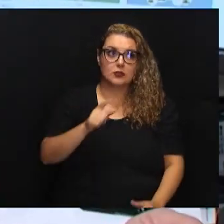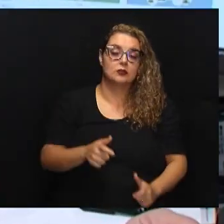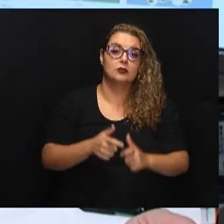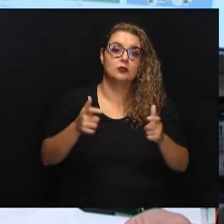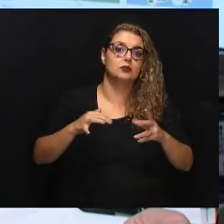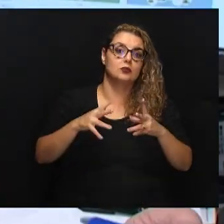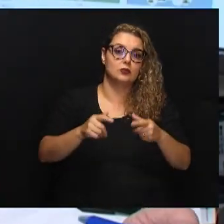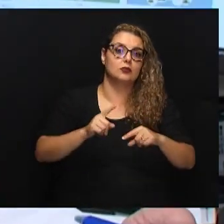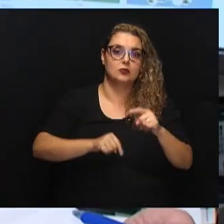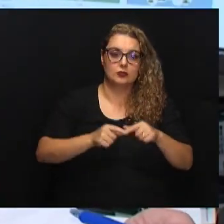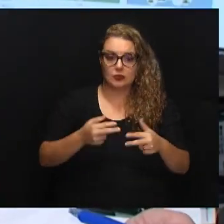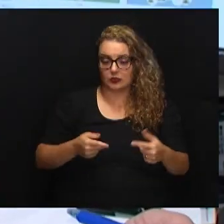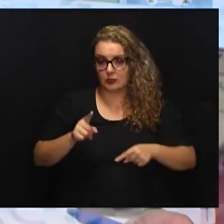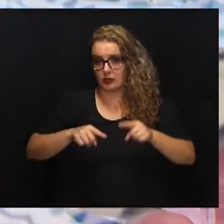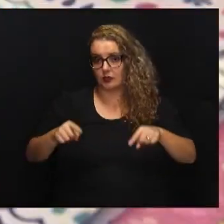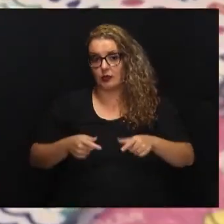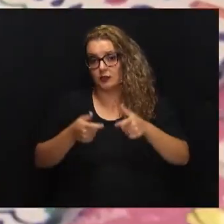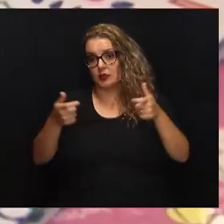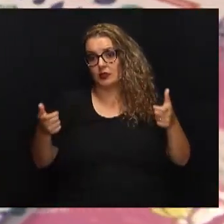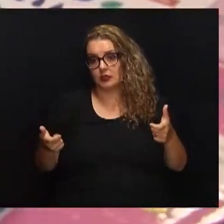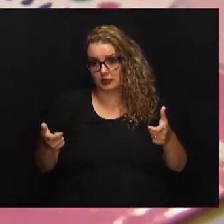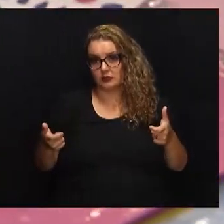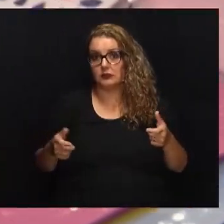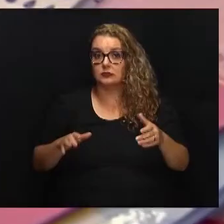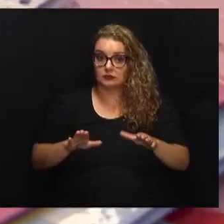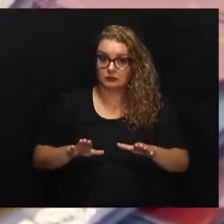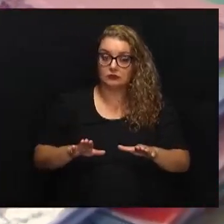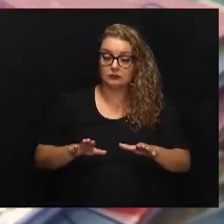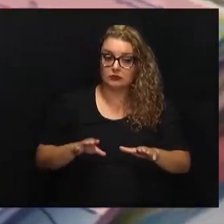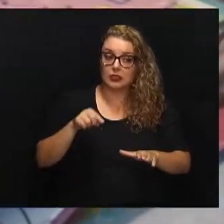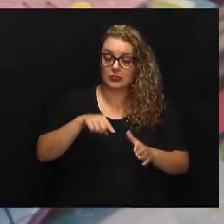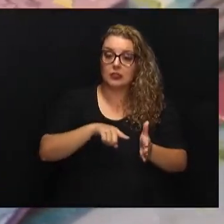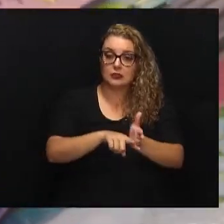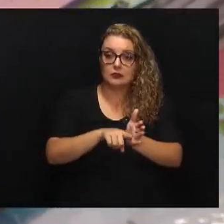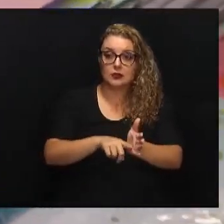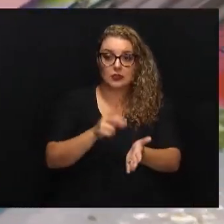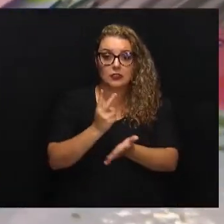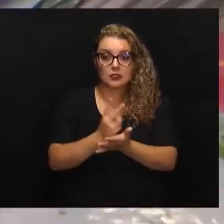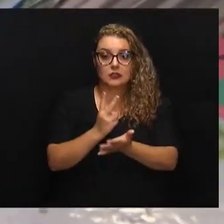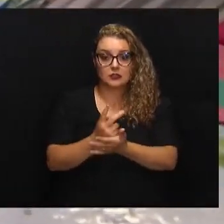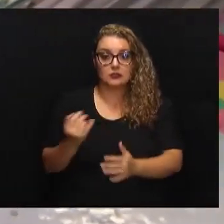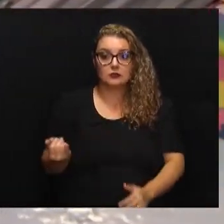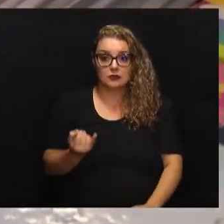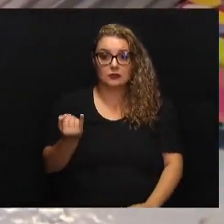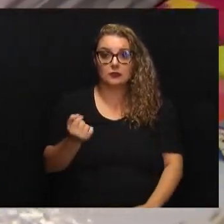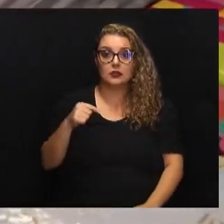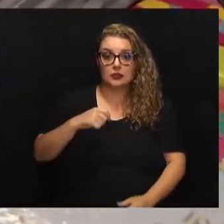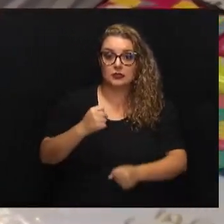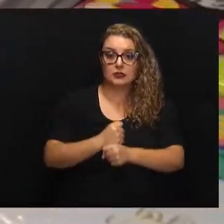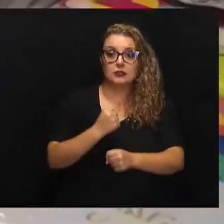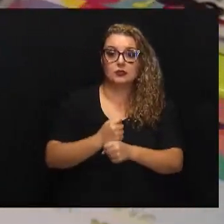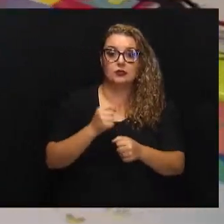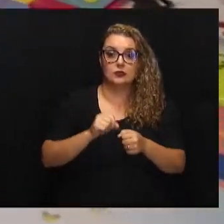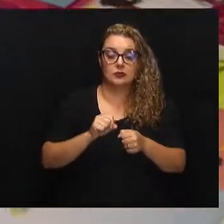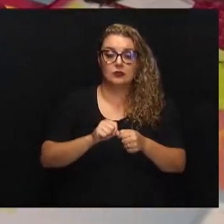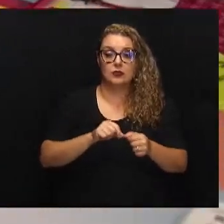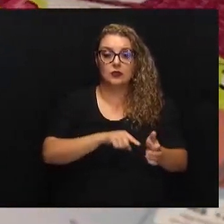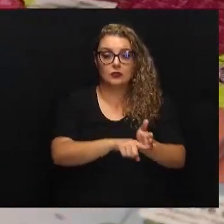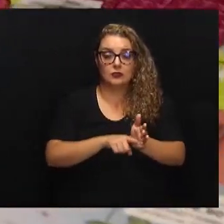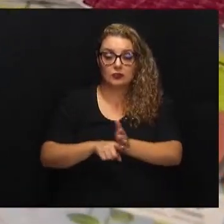os produtos que têm uma variação tão grande, mas essa pesquisa sempre é muito importante. Esse ano foi feita uma pesquisa do